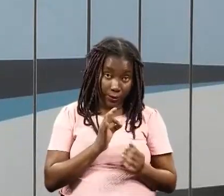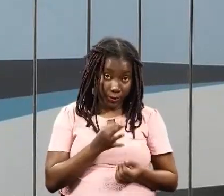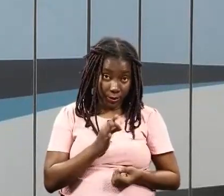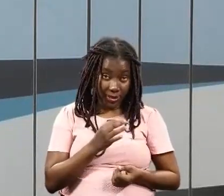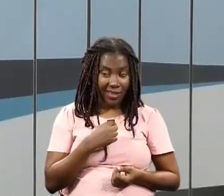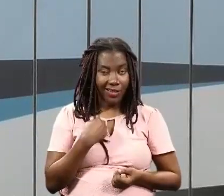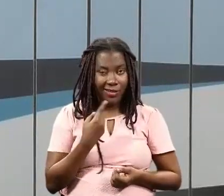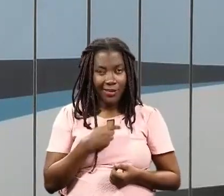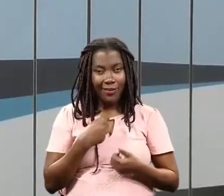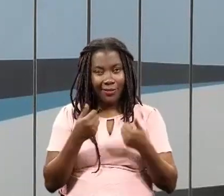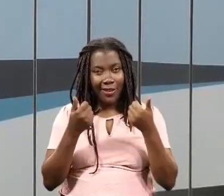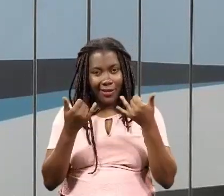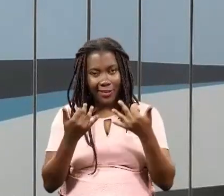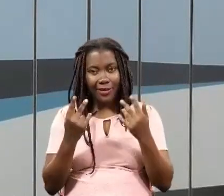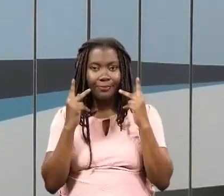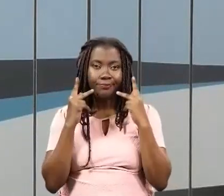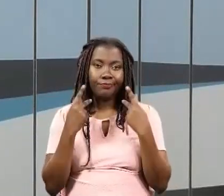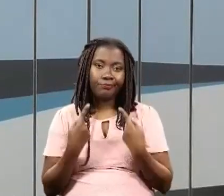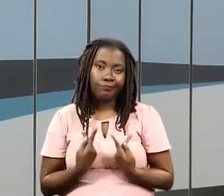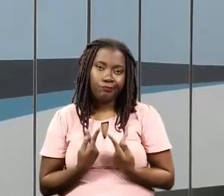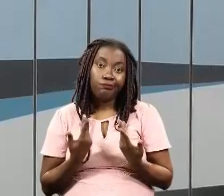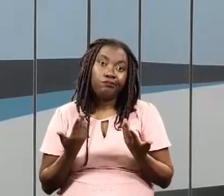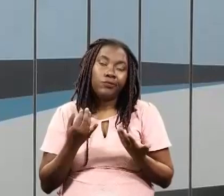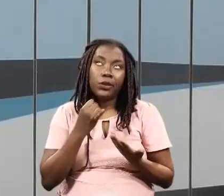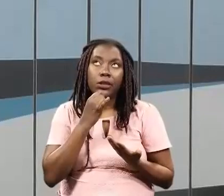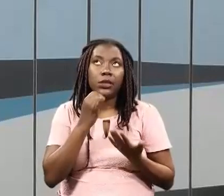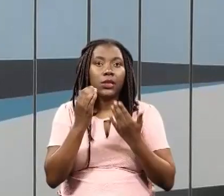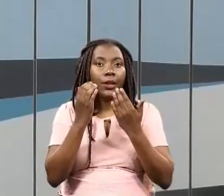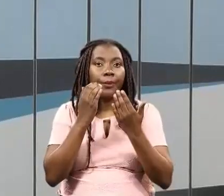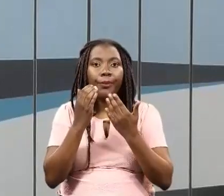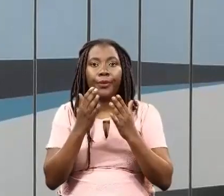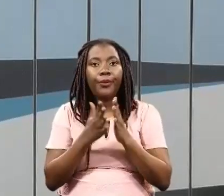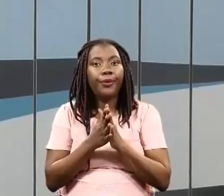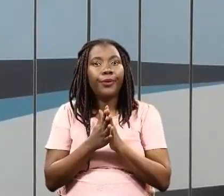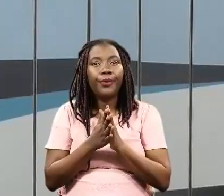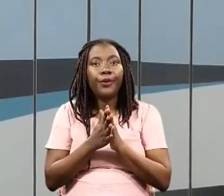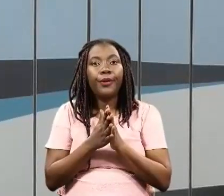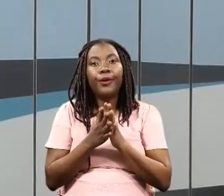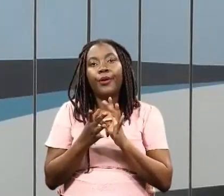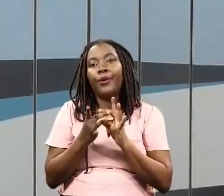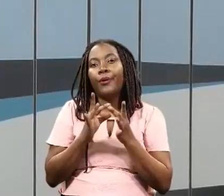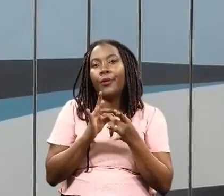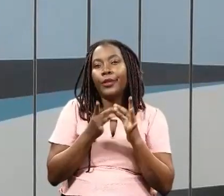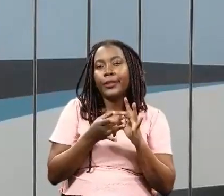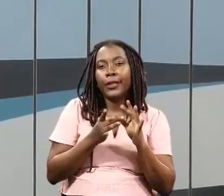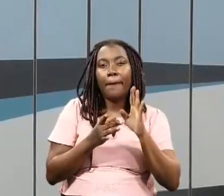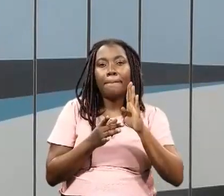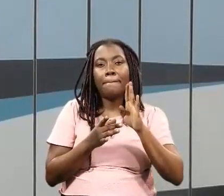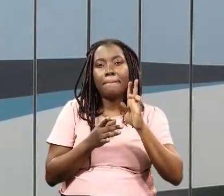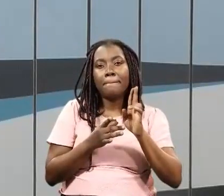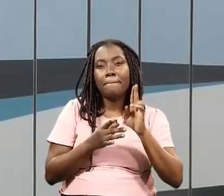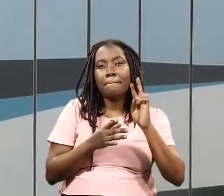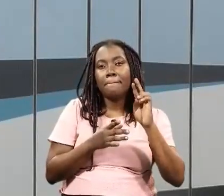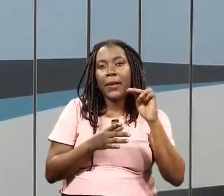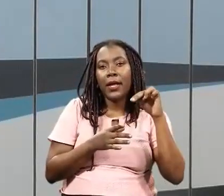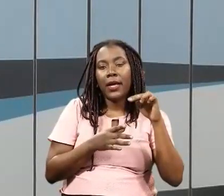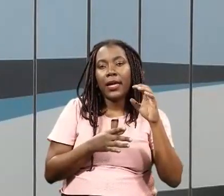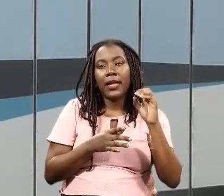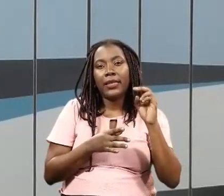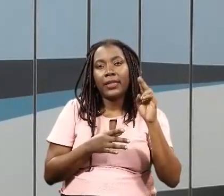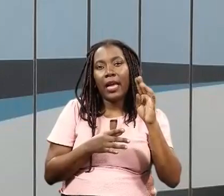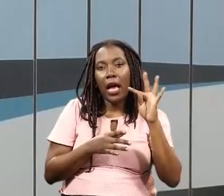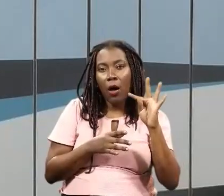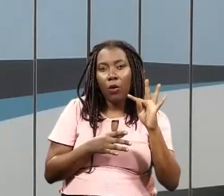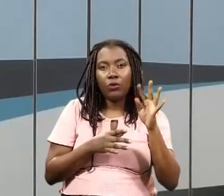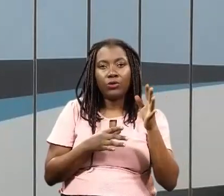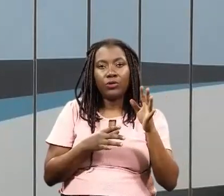gente está falando de seres humanos, então, por exemplo, um contexto de burnout, de estresse no trabalho, né, de